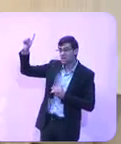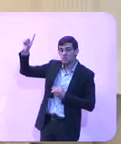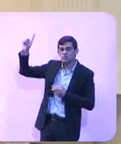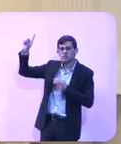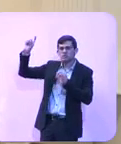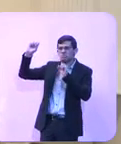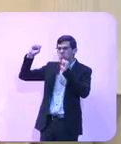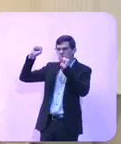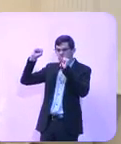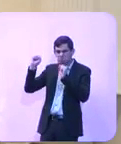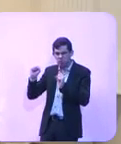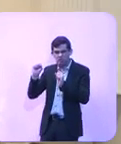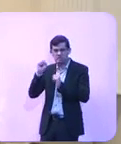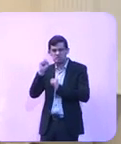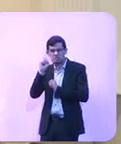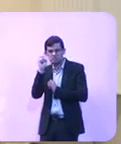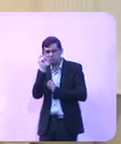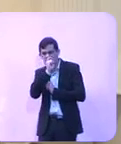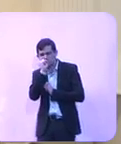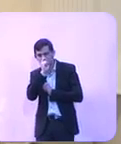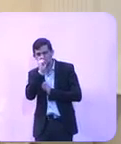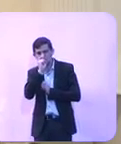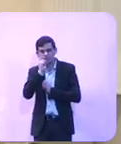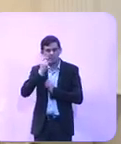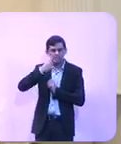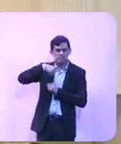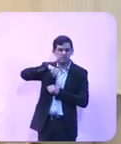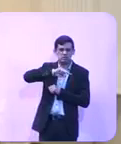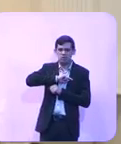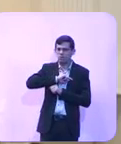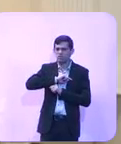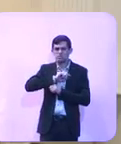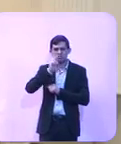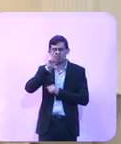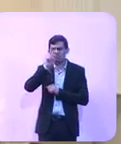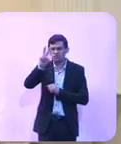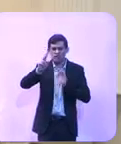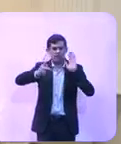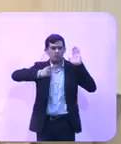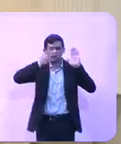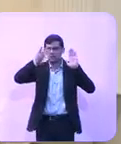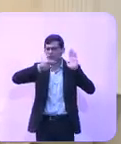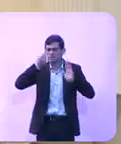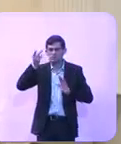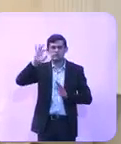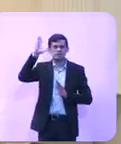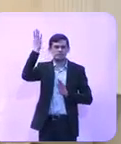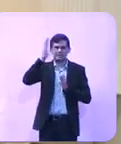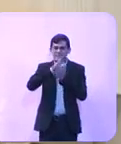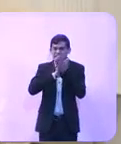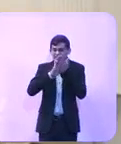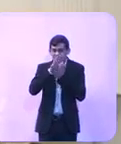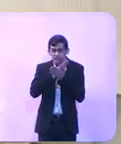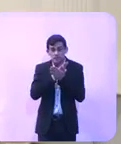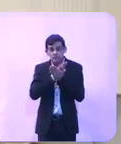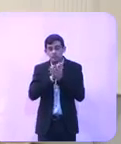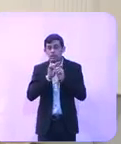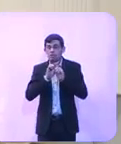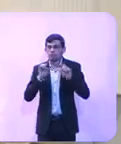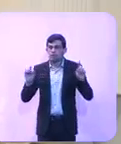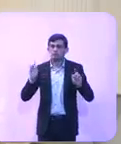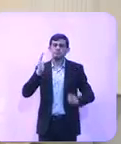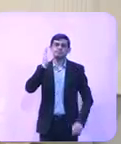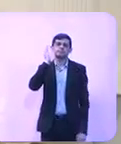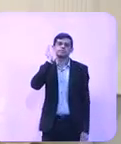pode mentir e a gente não vai ver a promessa acontecer? E sabe, toda